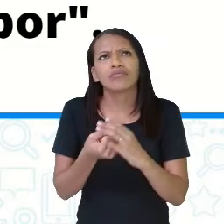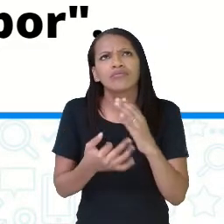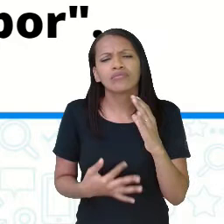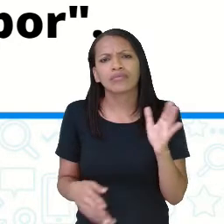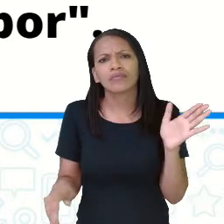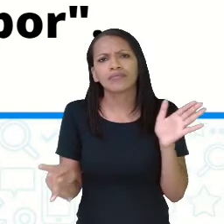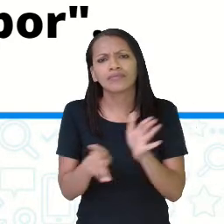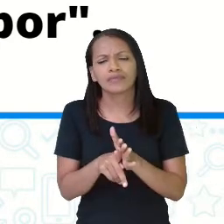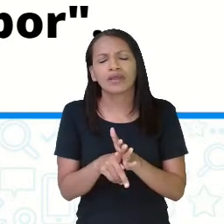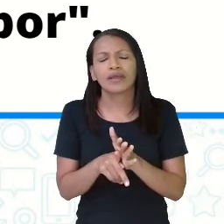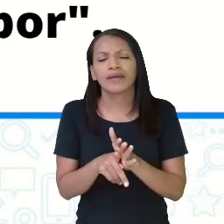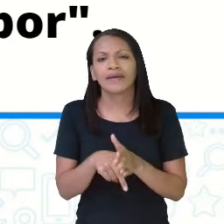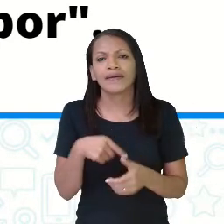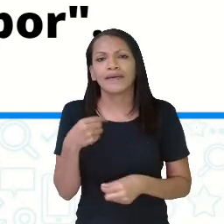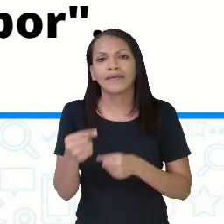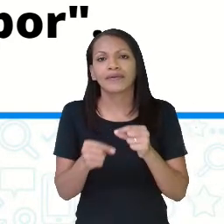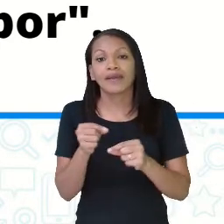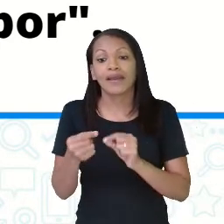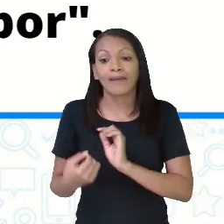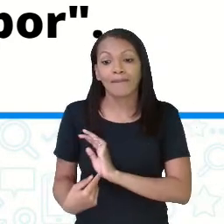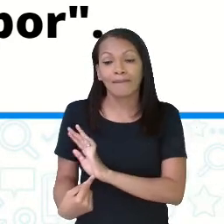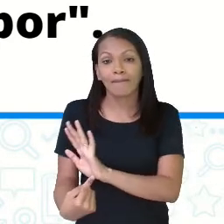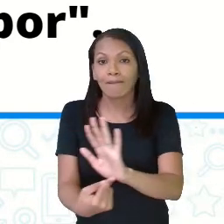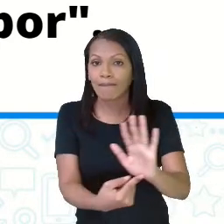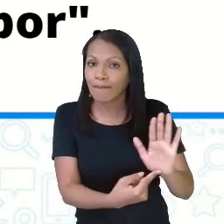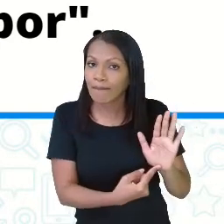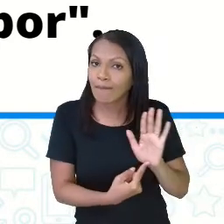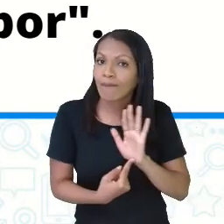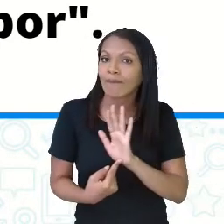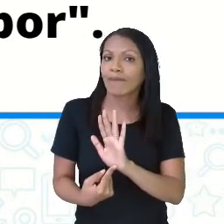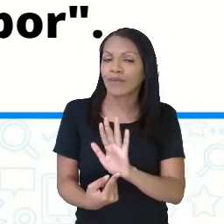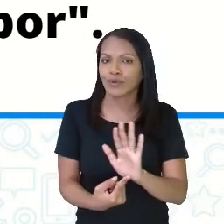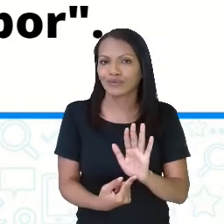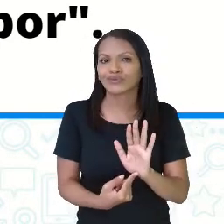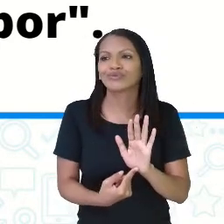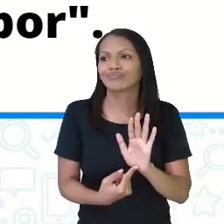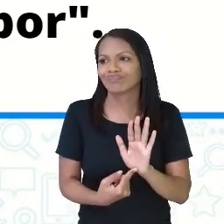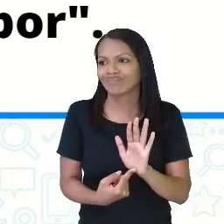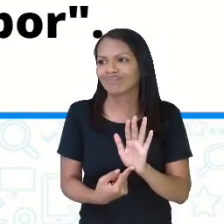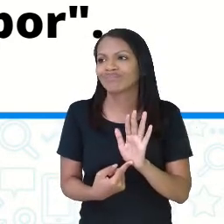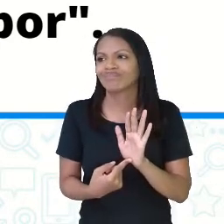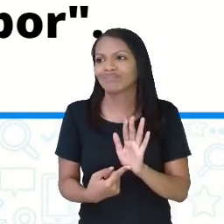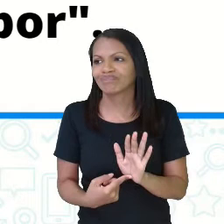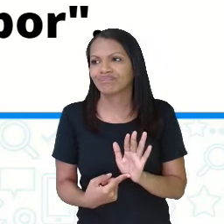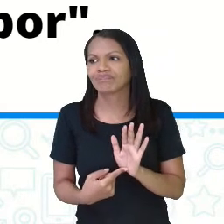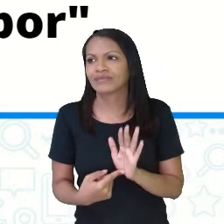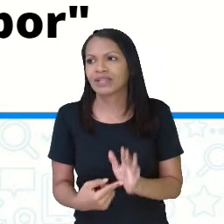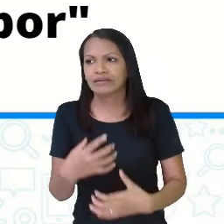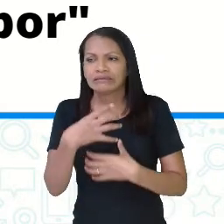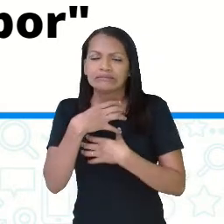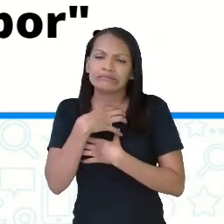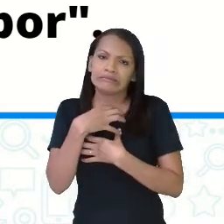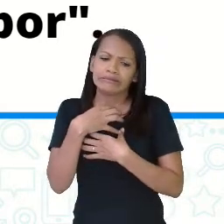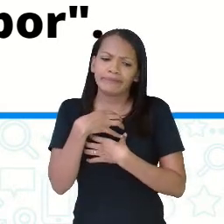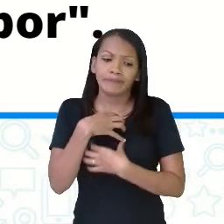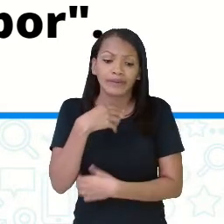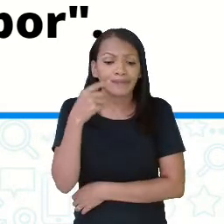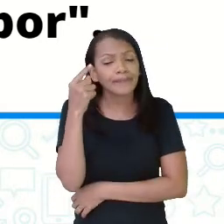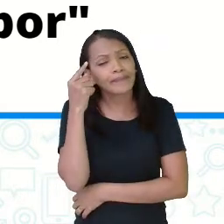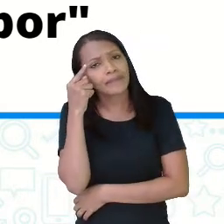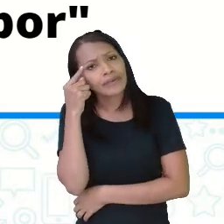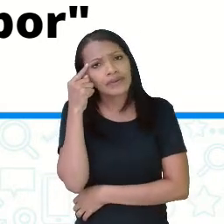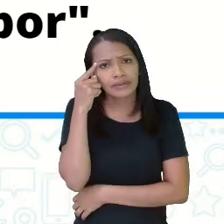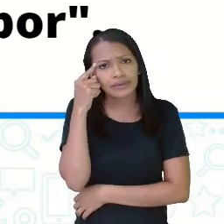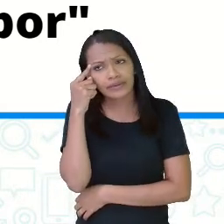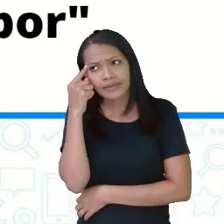sentimento, emoção ou pensamento. Veja que tudo isso aí tem no poema que nós acabamos de ler. A palavra poema deriva do